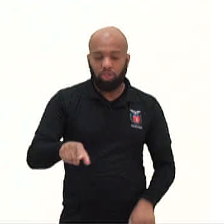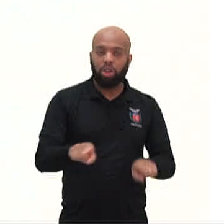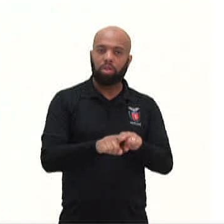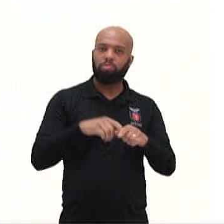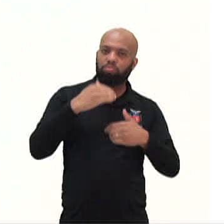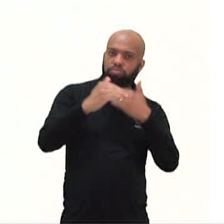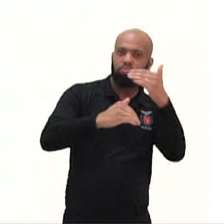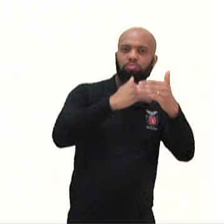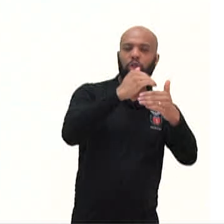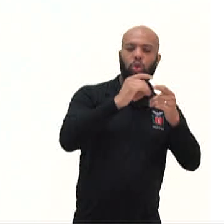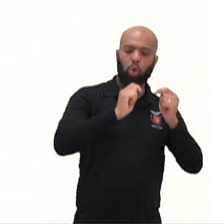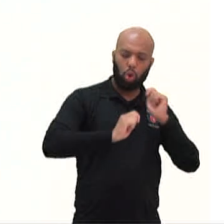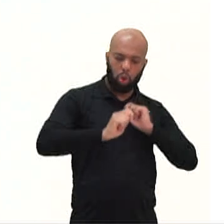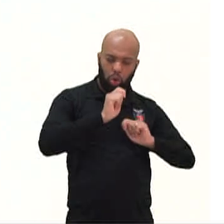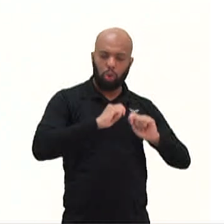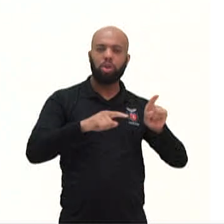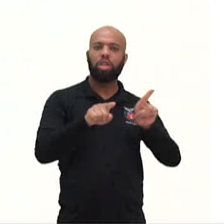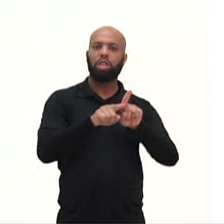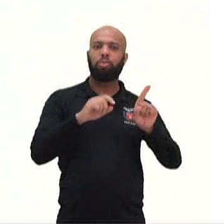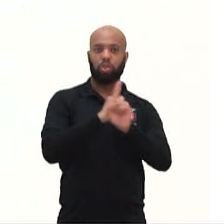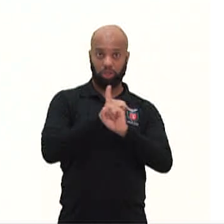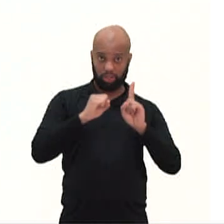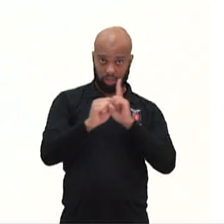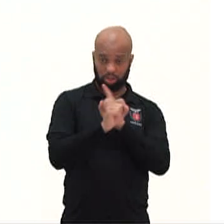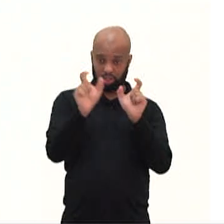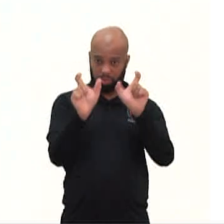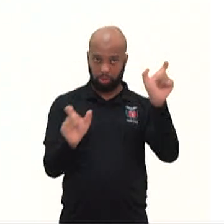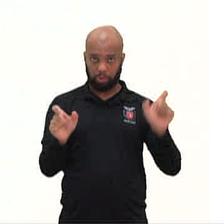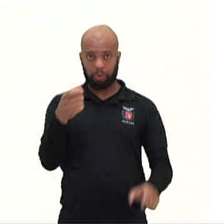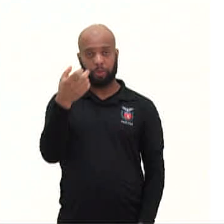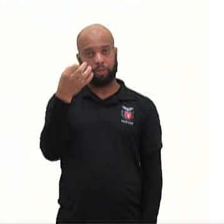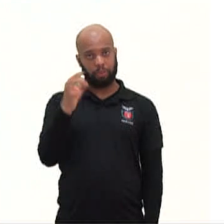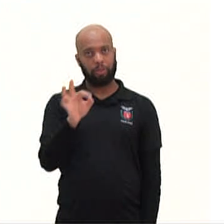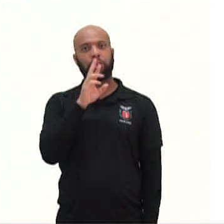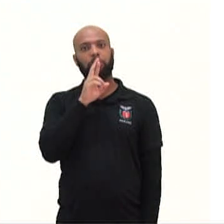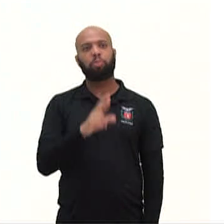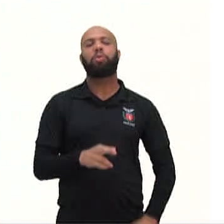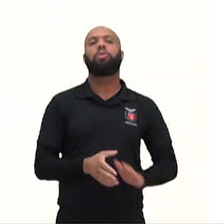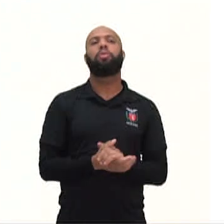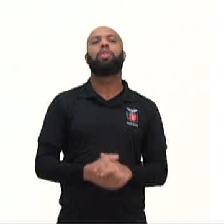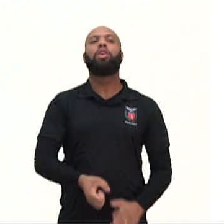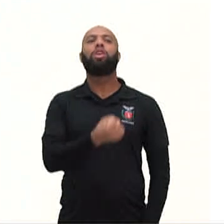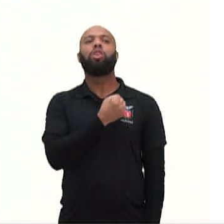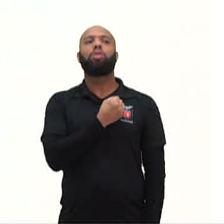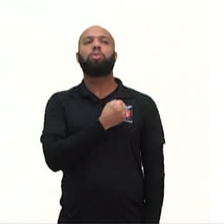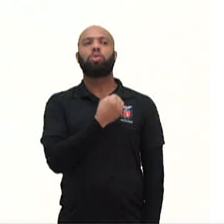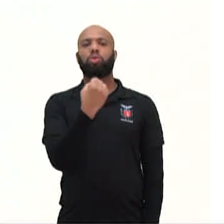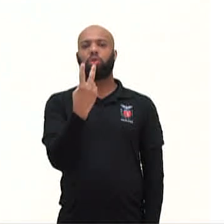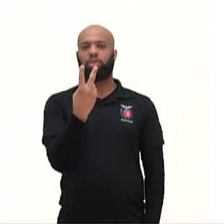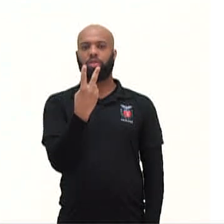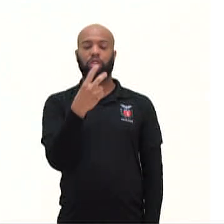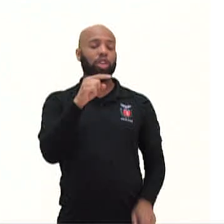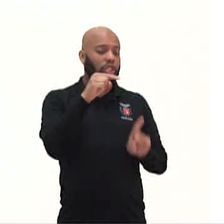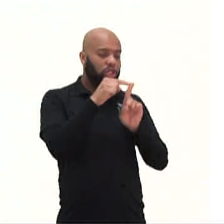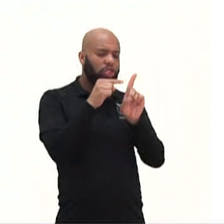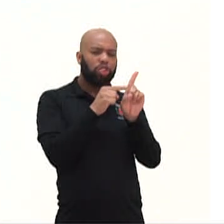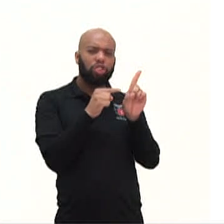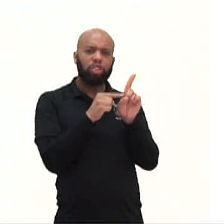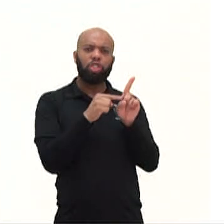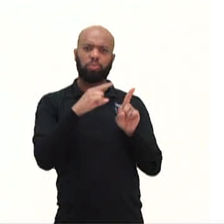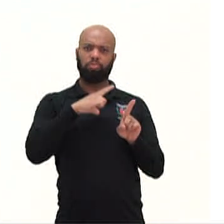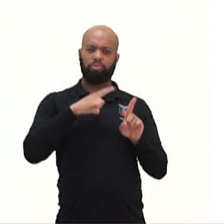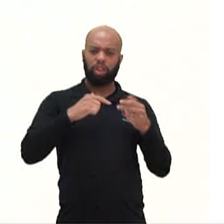social e econômico das pessoas, está correta. Número 2. Quais os tipos de recursos